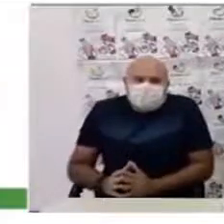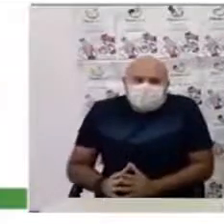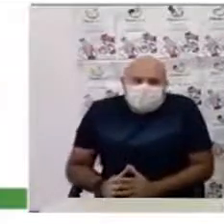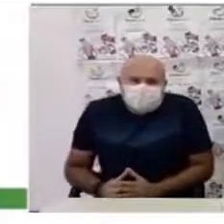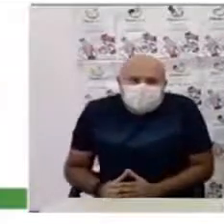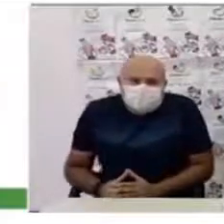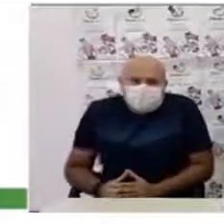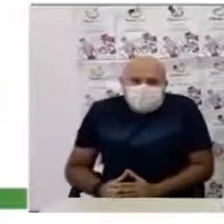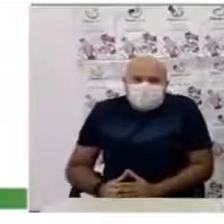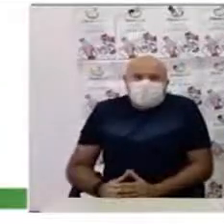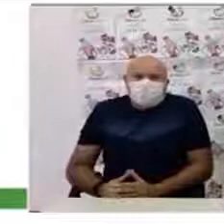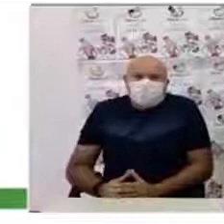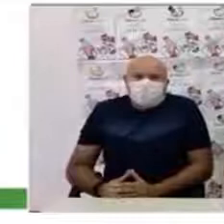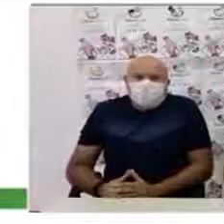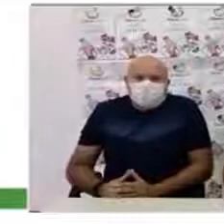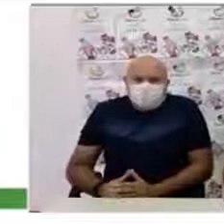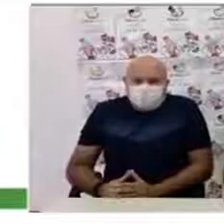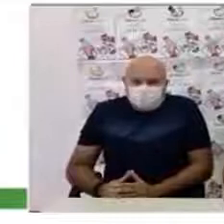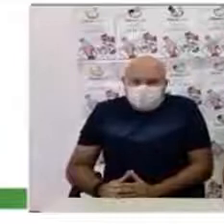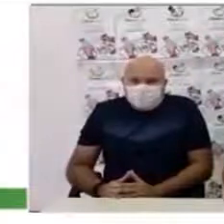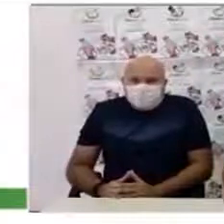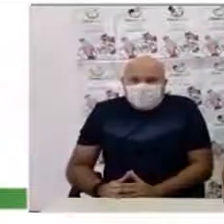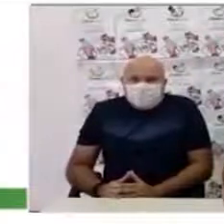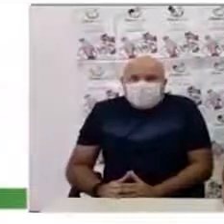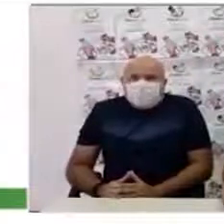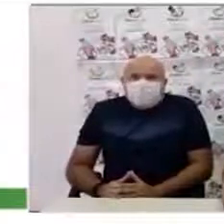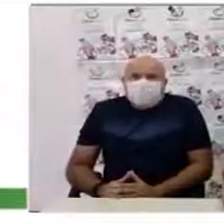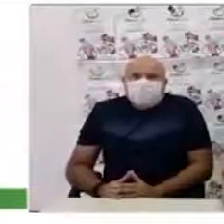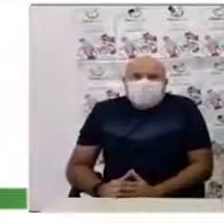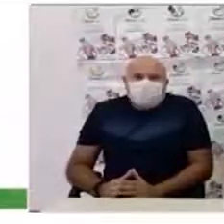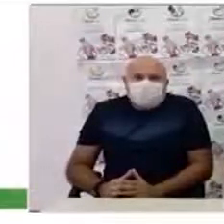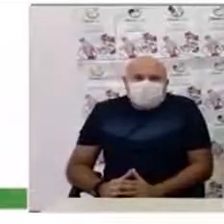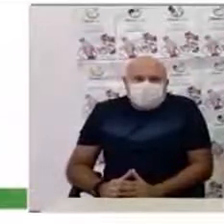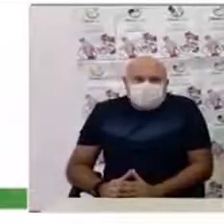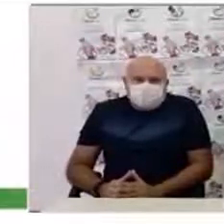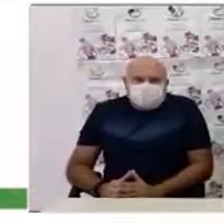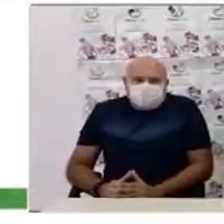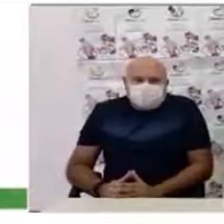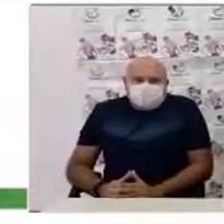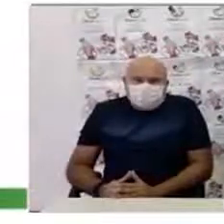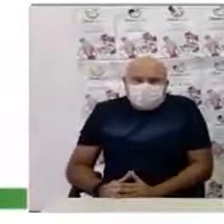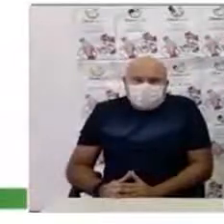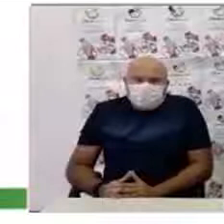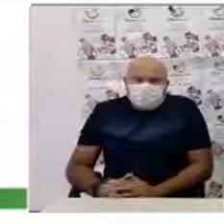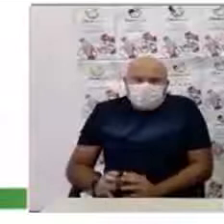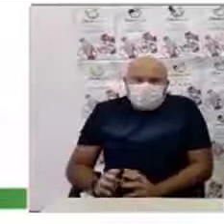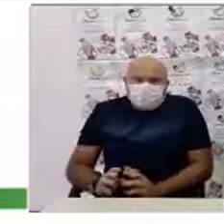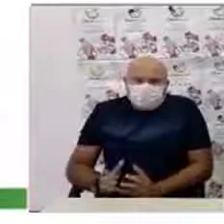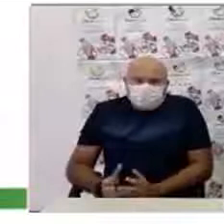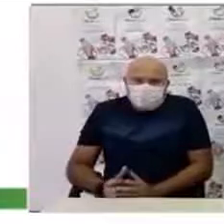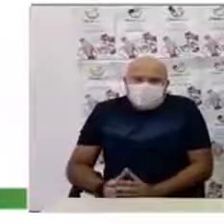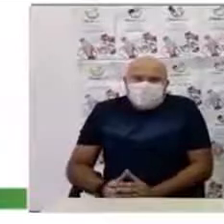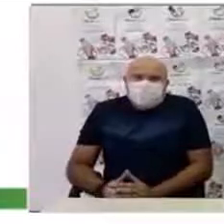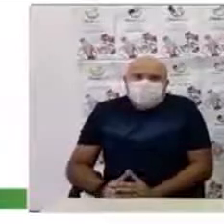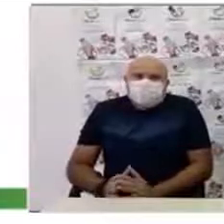nós temos um experimento envolvendo a ampola. Vamos tentar interpretar o que é que eu tenho nesse desenho, né? Você tem aí uma